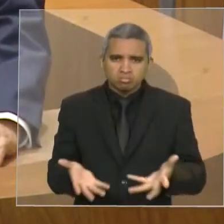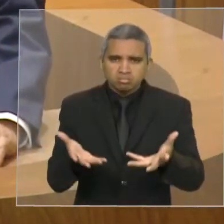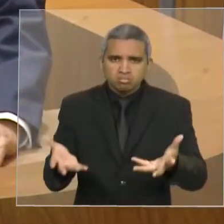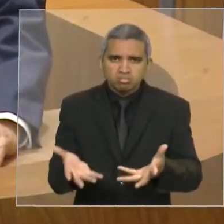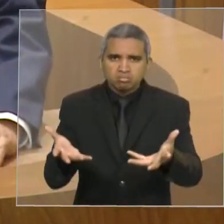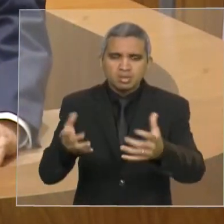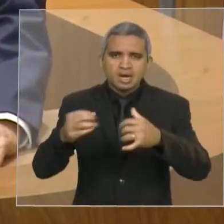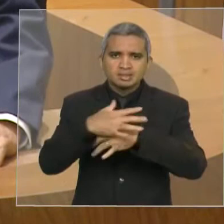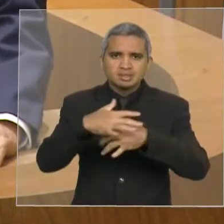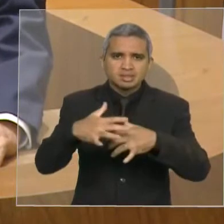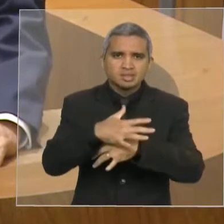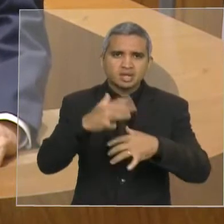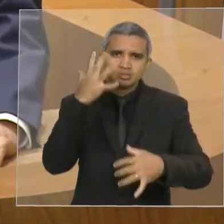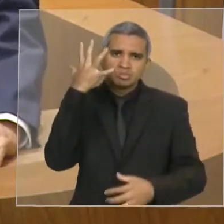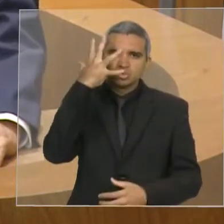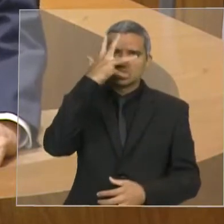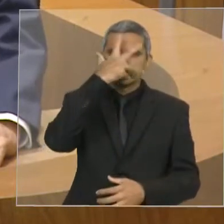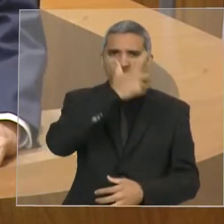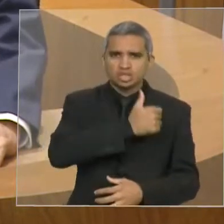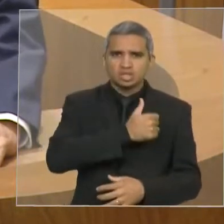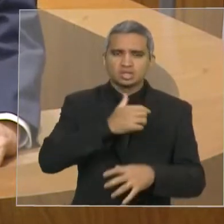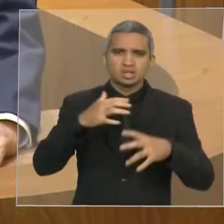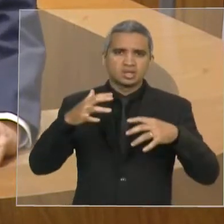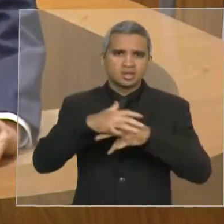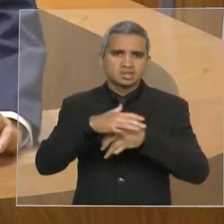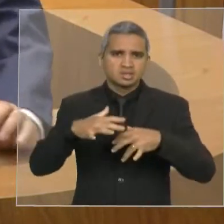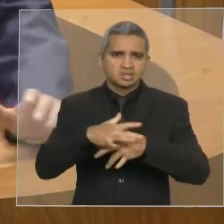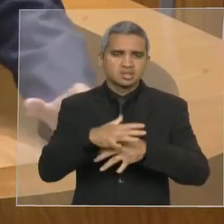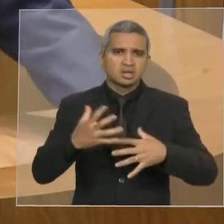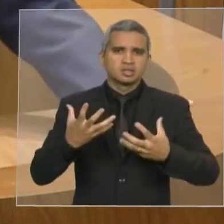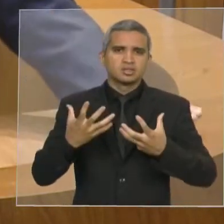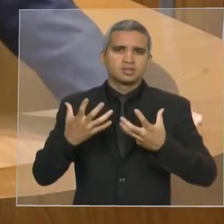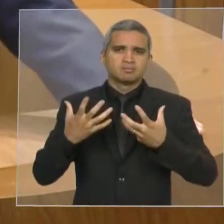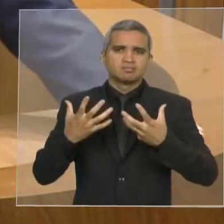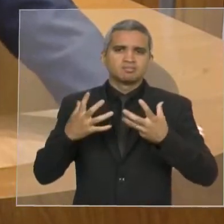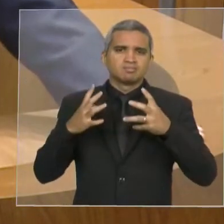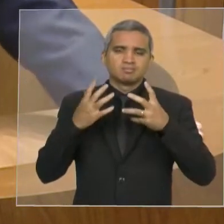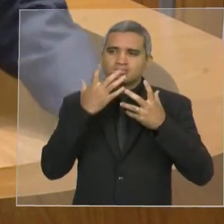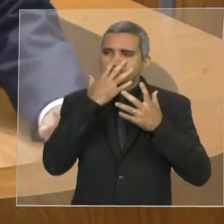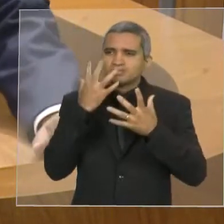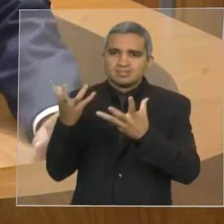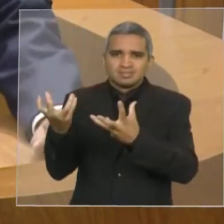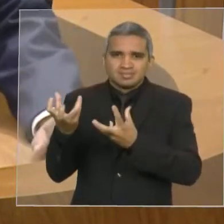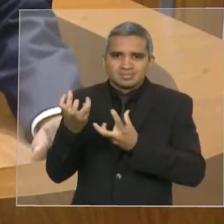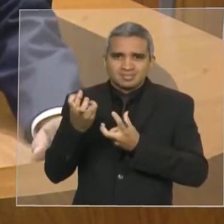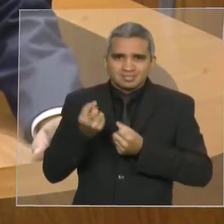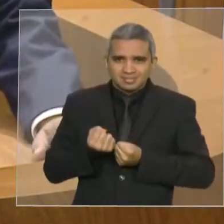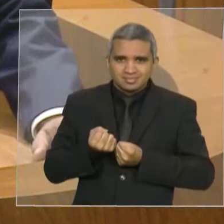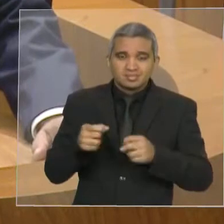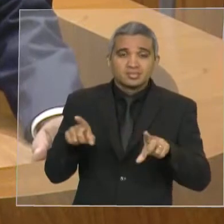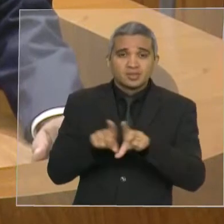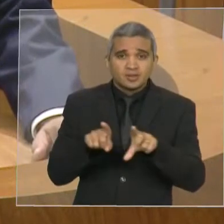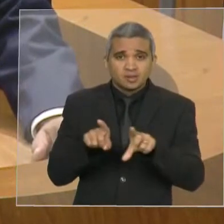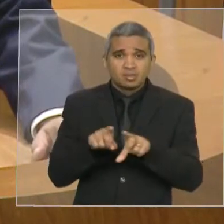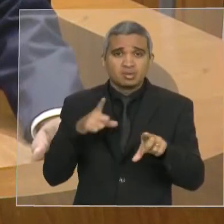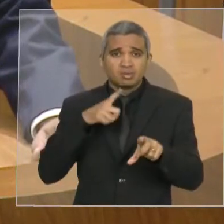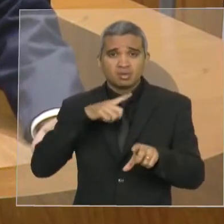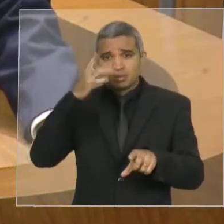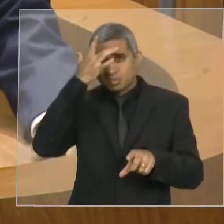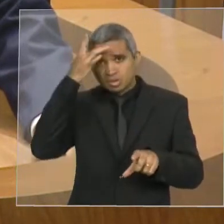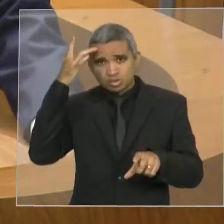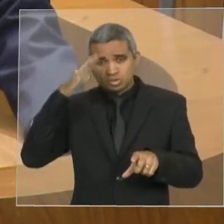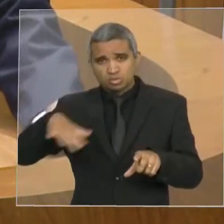também a cidade receber o sem número de pessoas que vêm de Urbano Santo e de Belágua